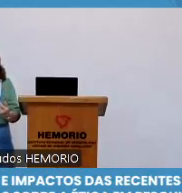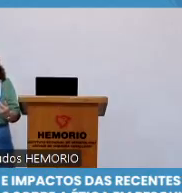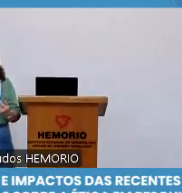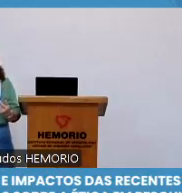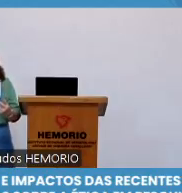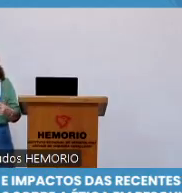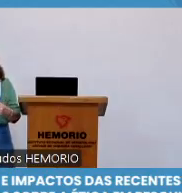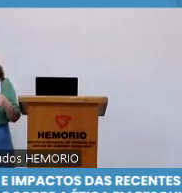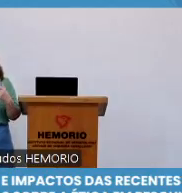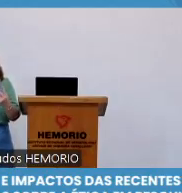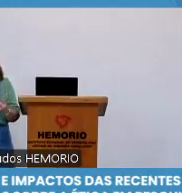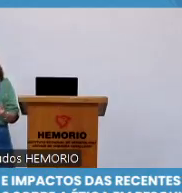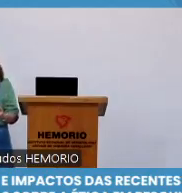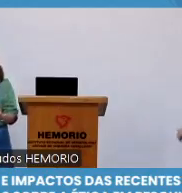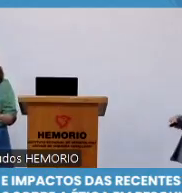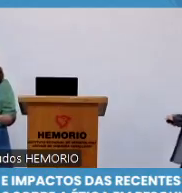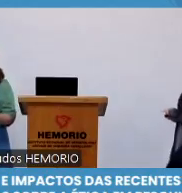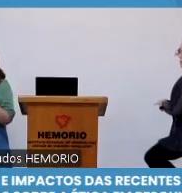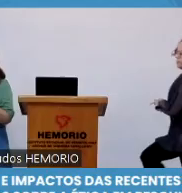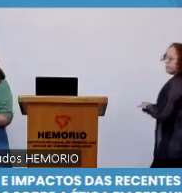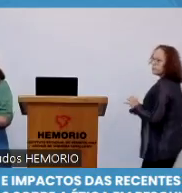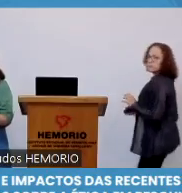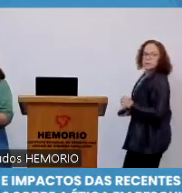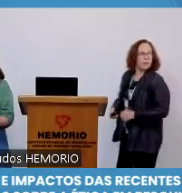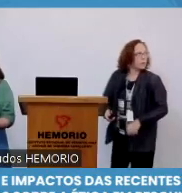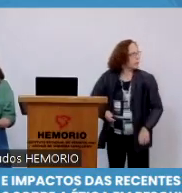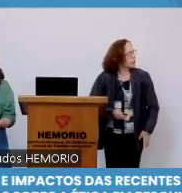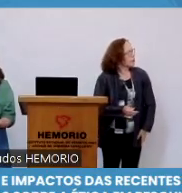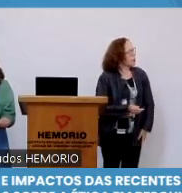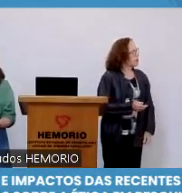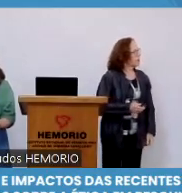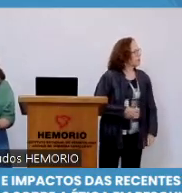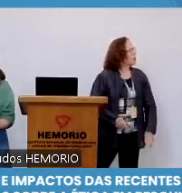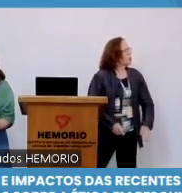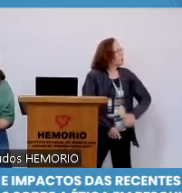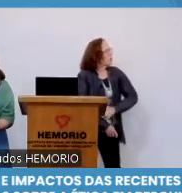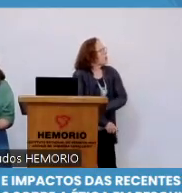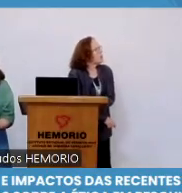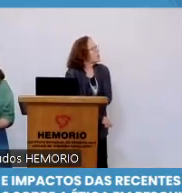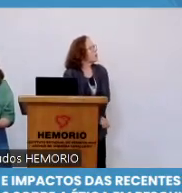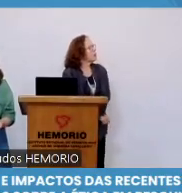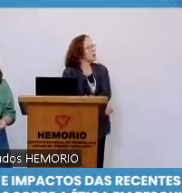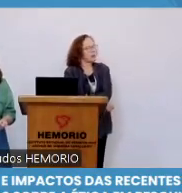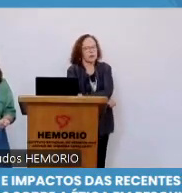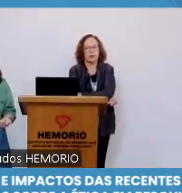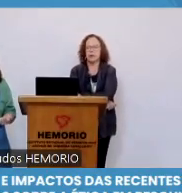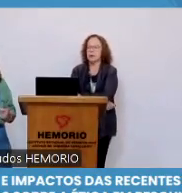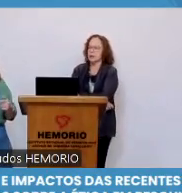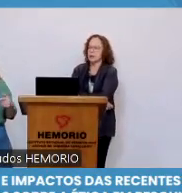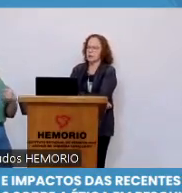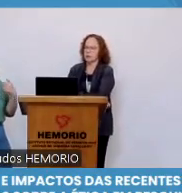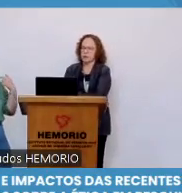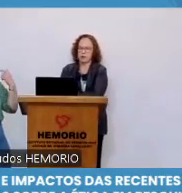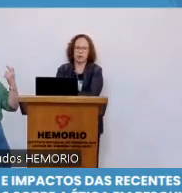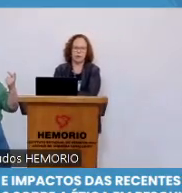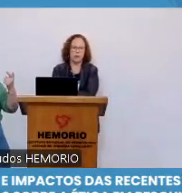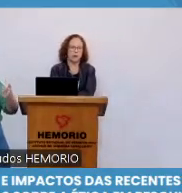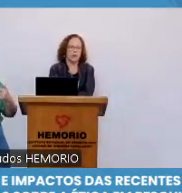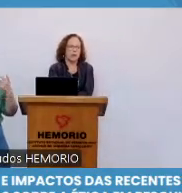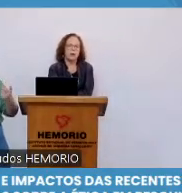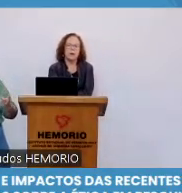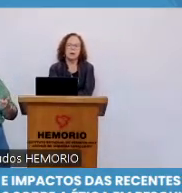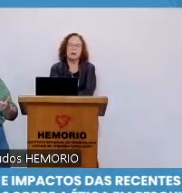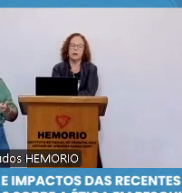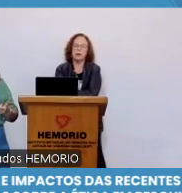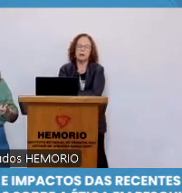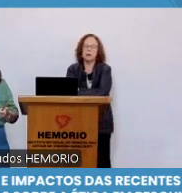um todo, que estariam todos os membros, inclusive os representantes participantes de pesquisa. Porque no momento que vem